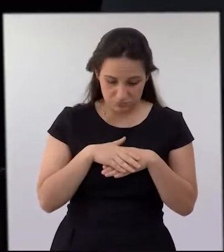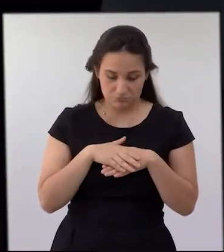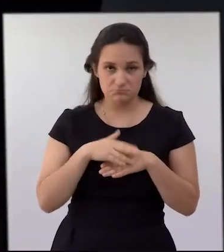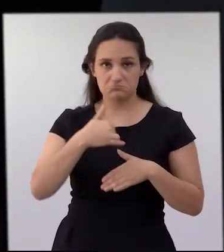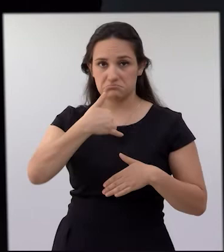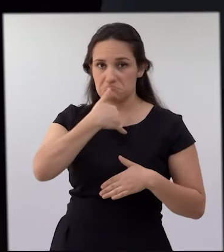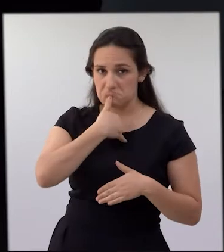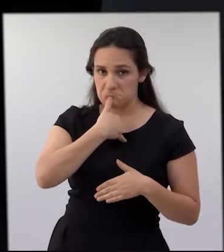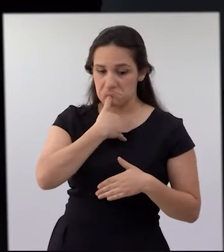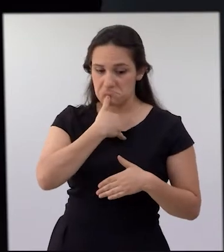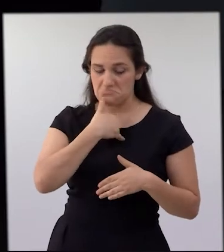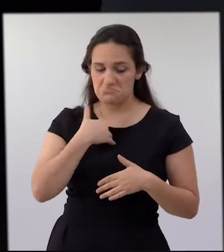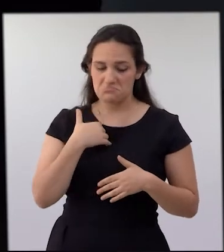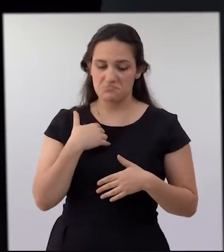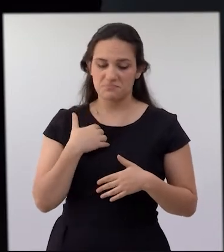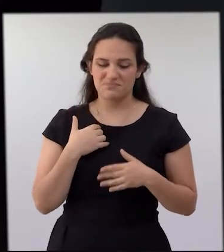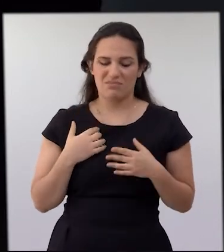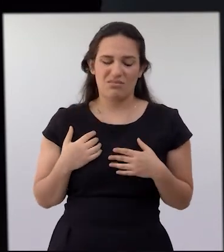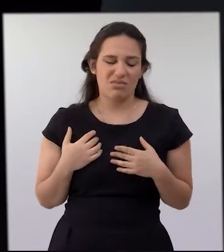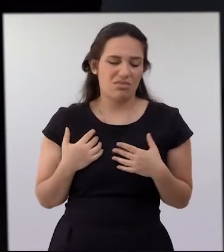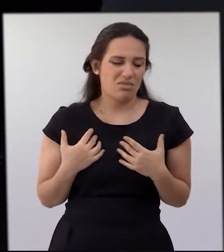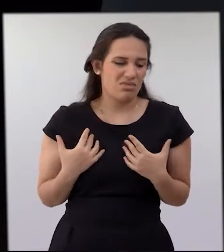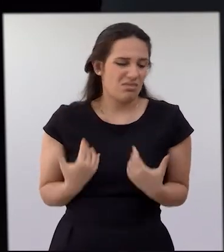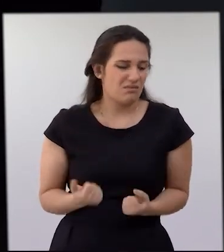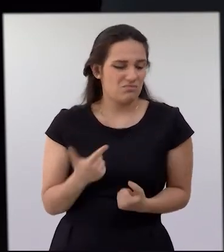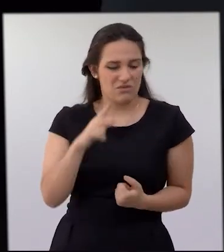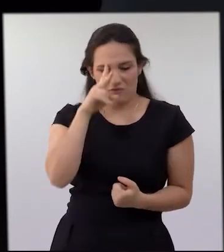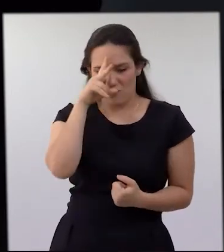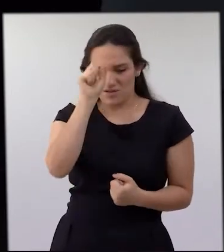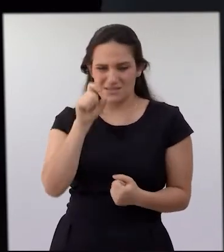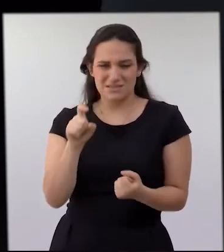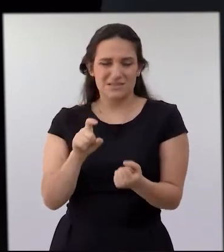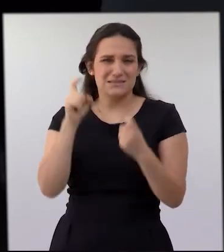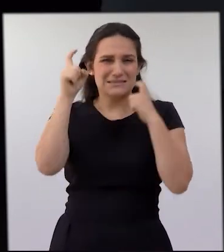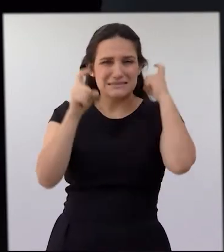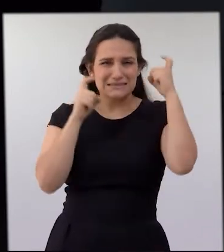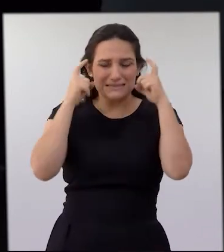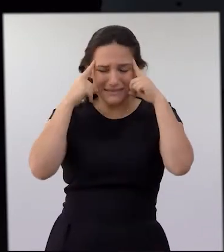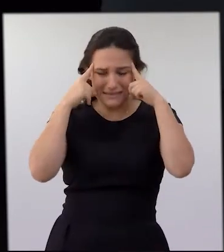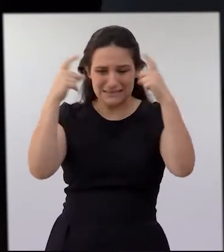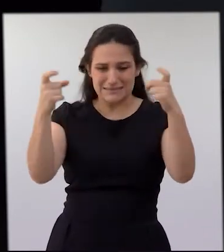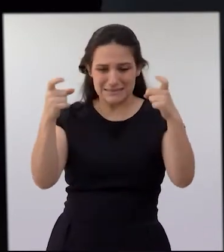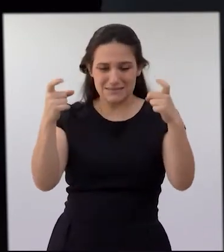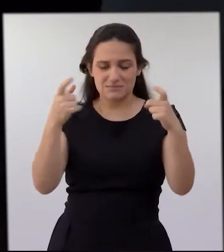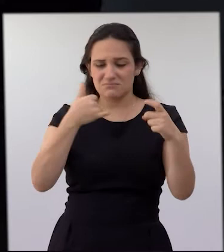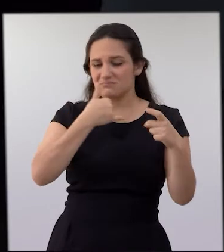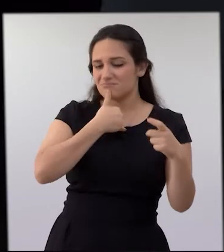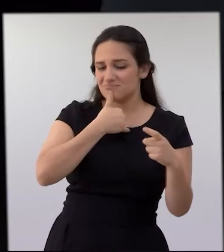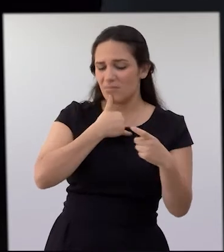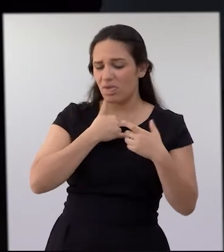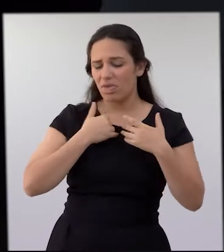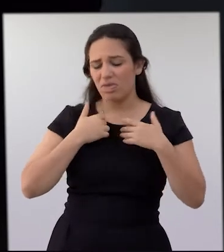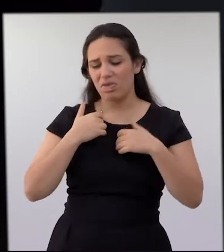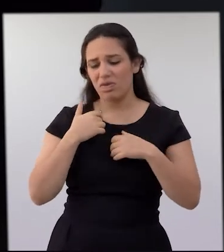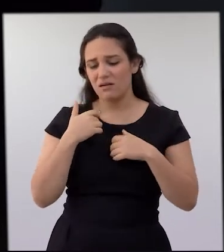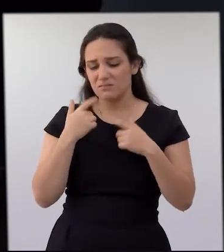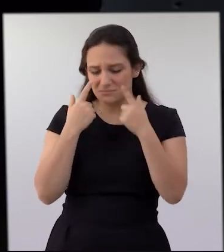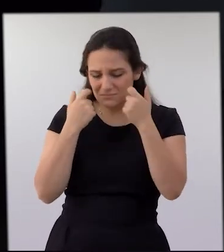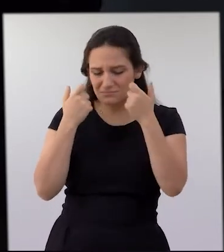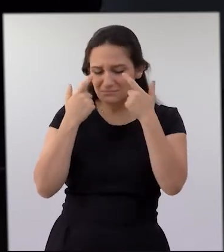a prostração ou desânimo, abatimento, esgotamento, estresse,